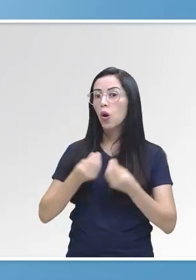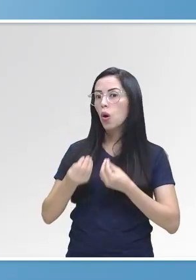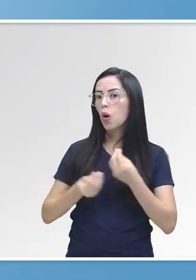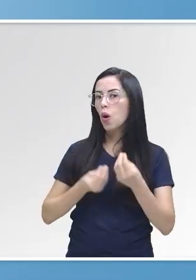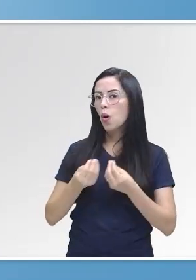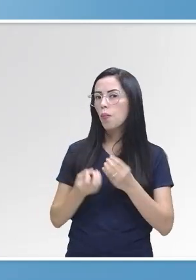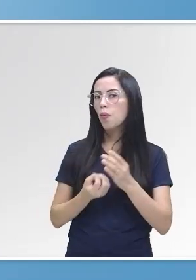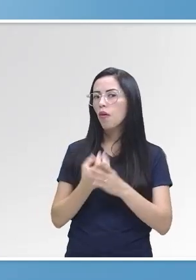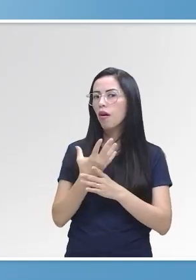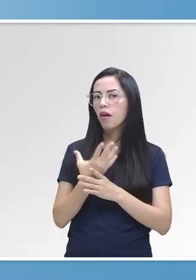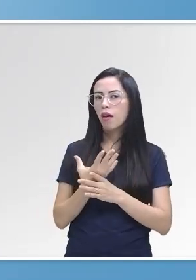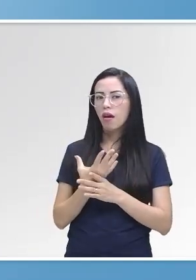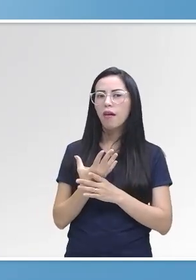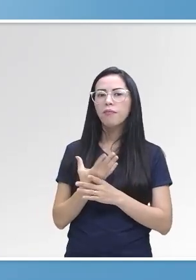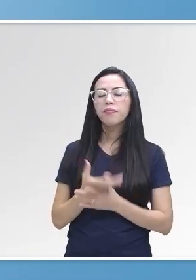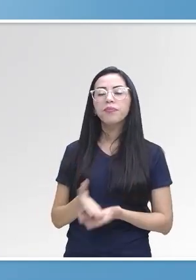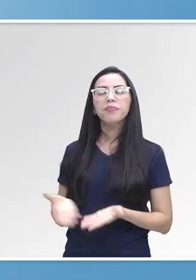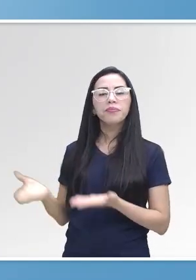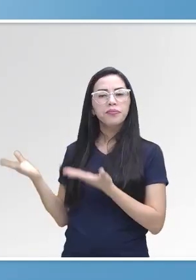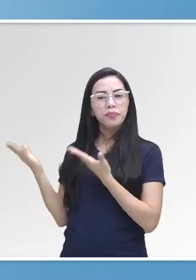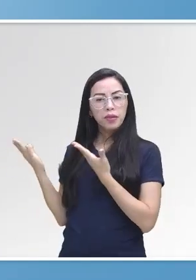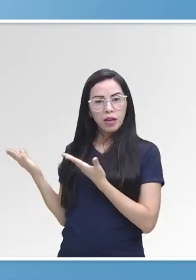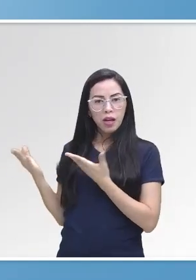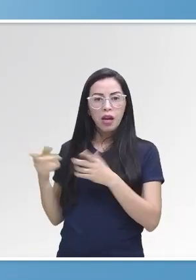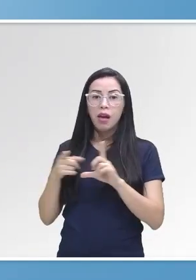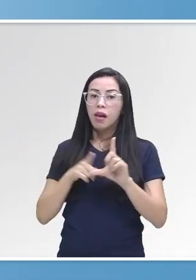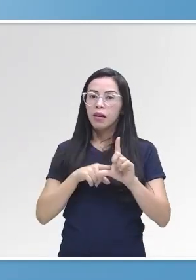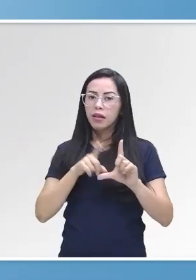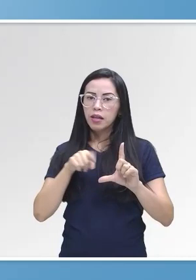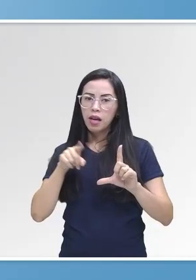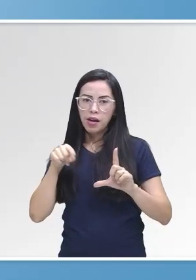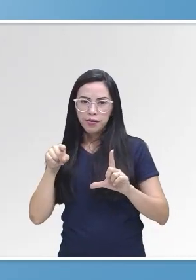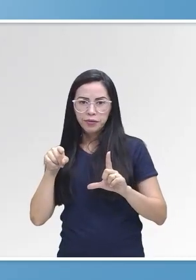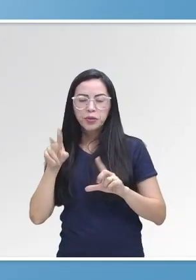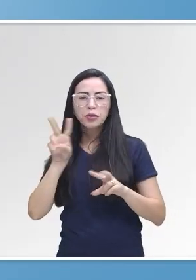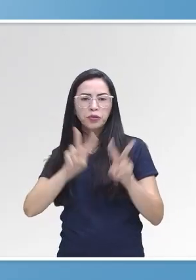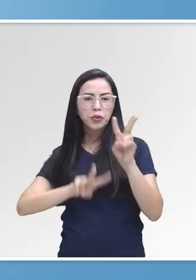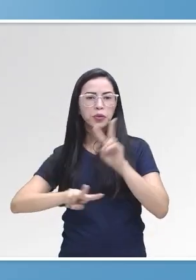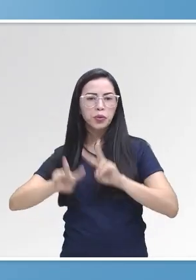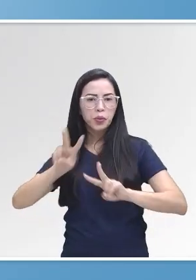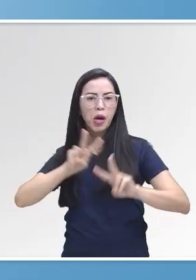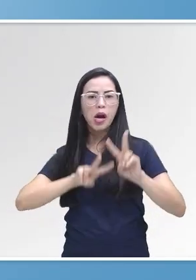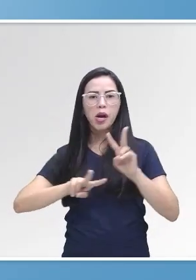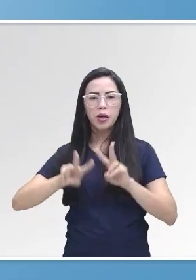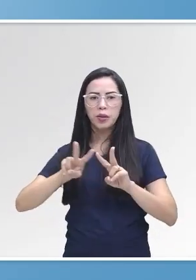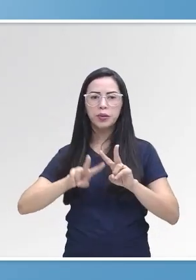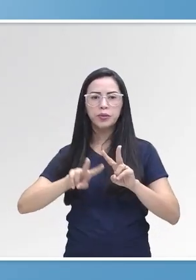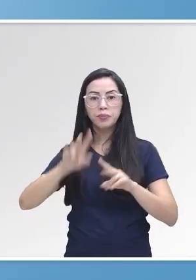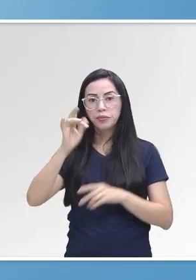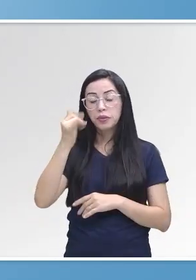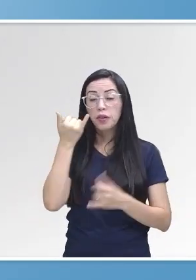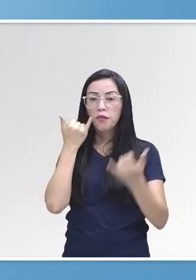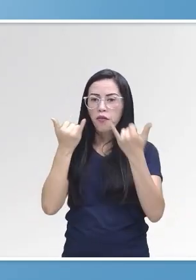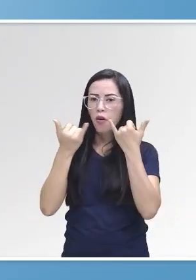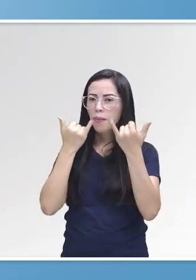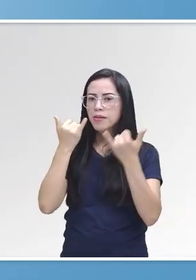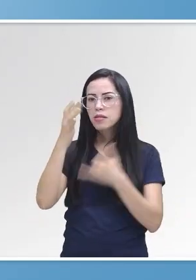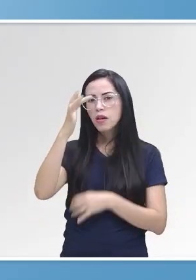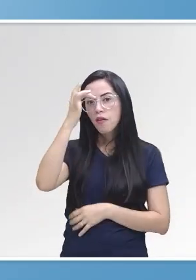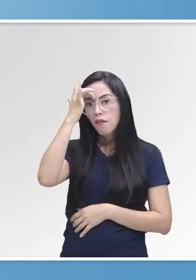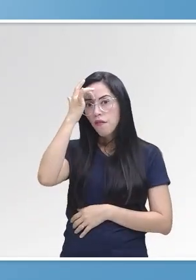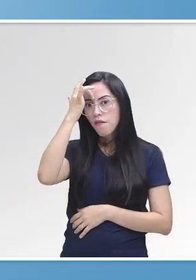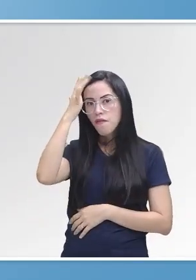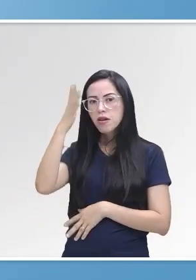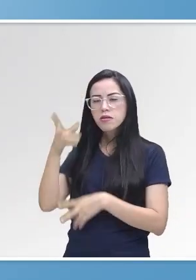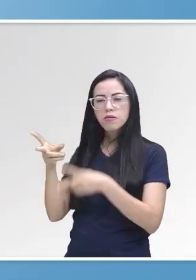gráficos mora lá gráficos são representações visuais que facilitam A análise de dados podemos